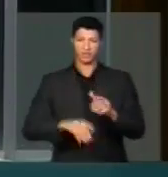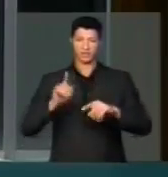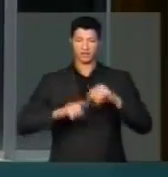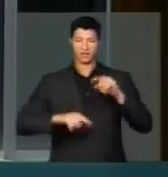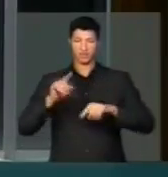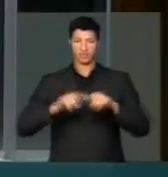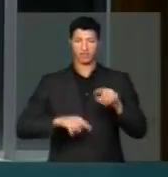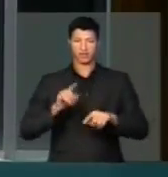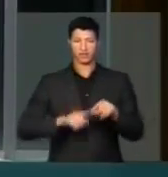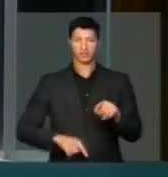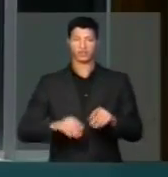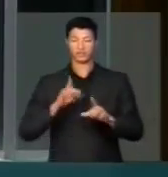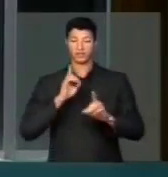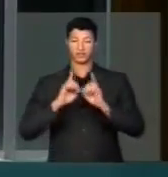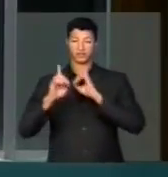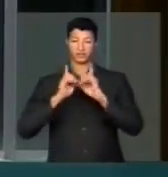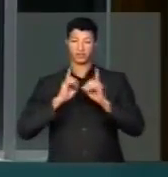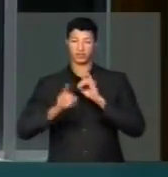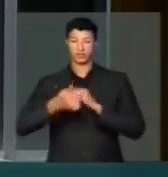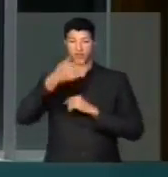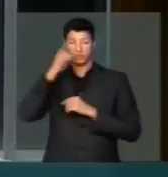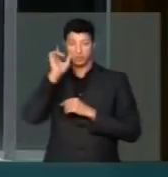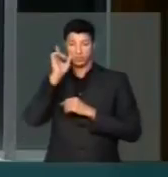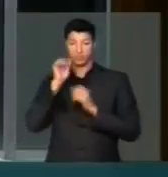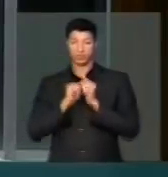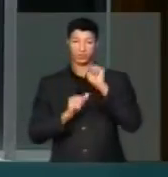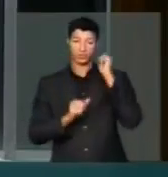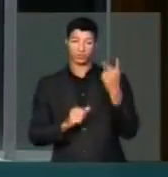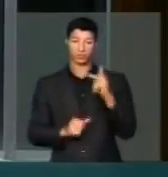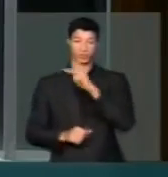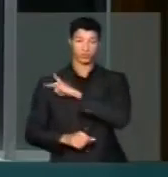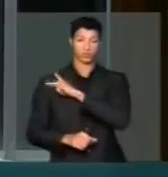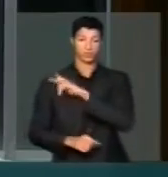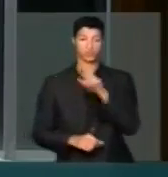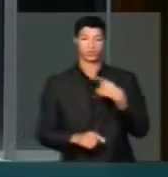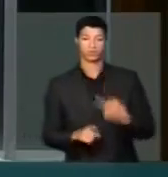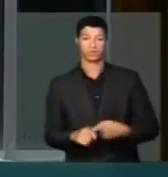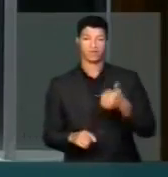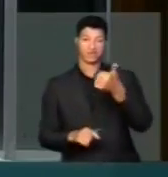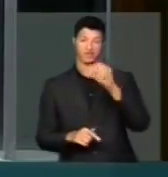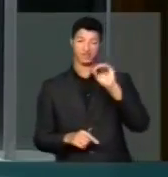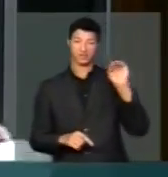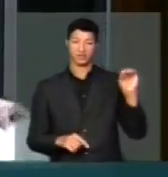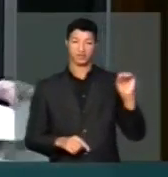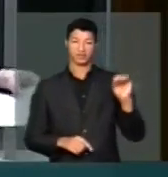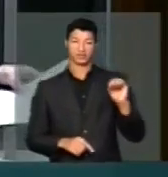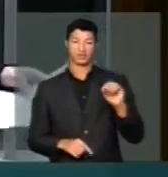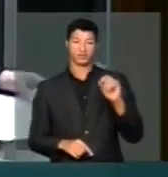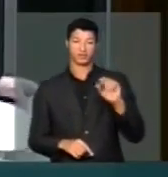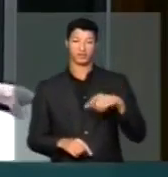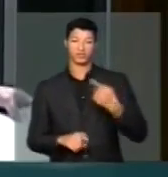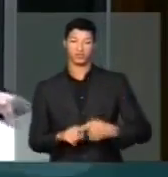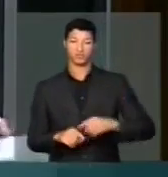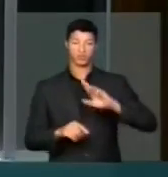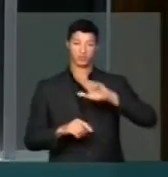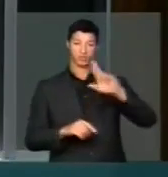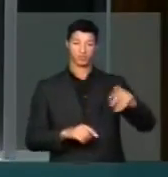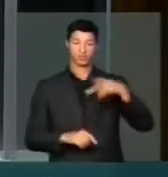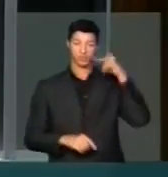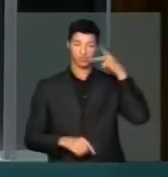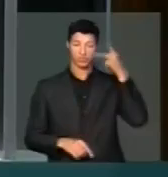matéria. Dialogando ontem com vice-líderes, que são mais de 100, dos mais